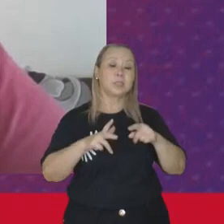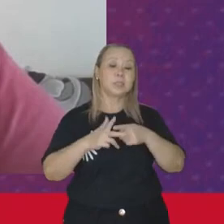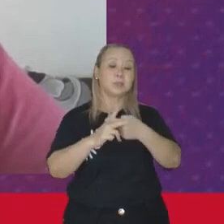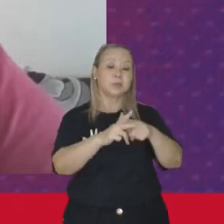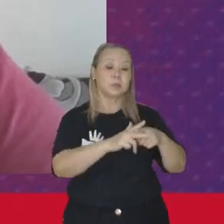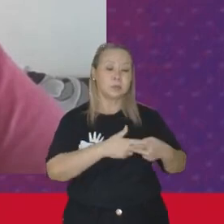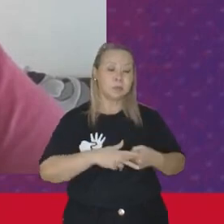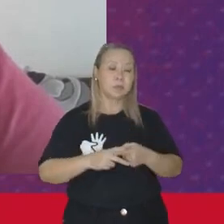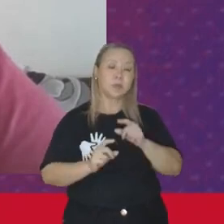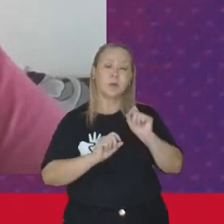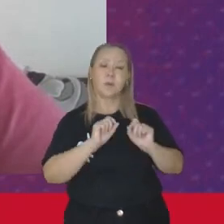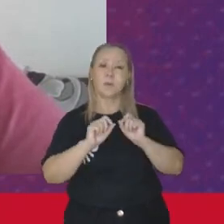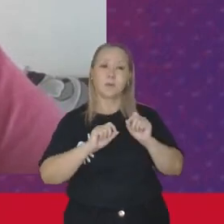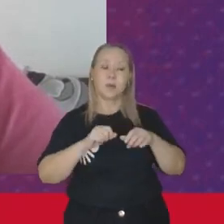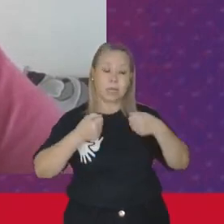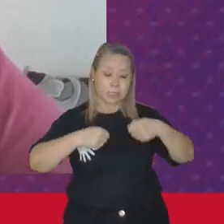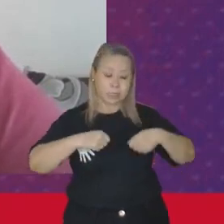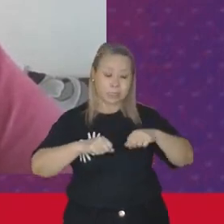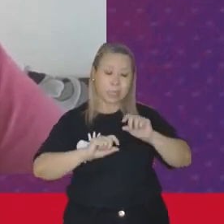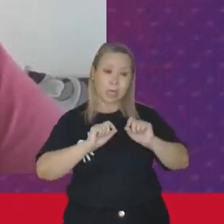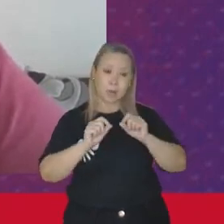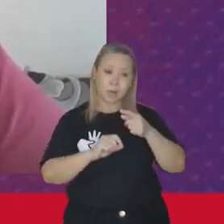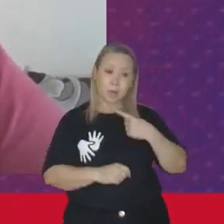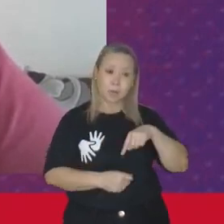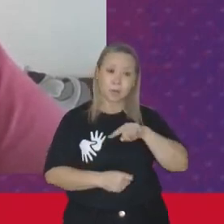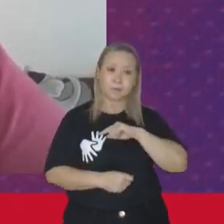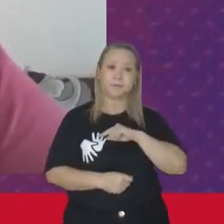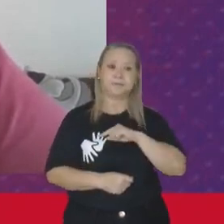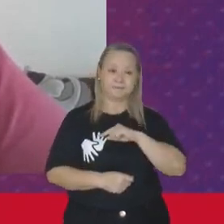quer dizer, é necessário que a gente